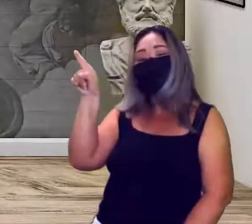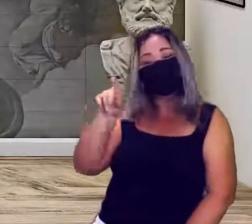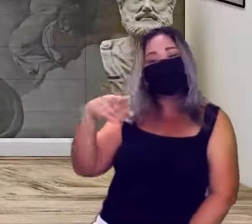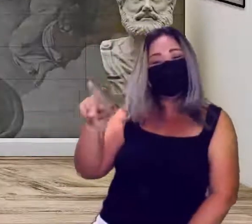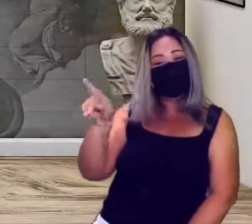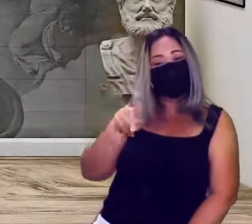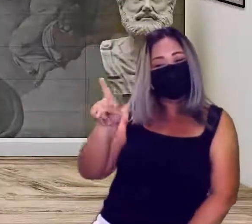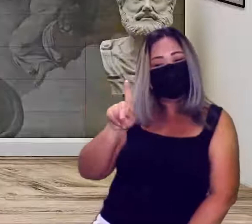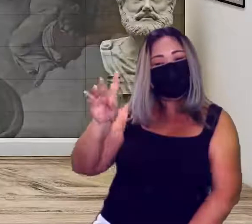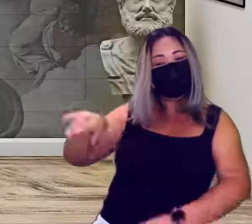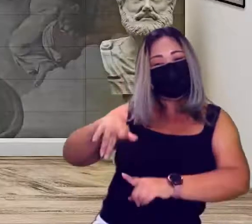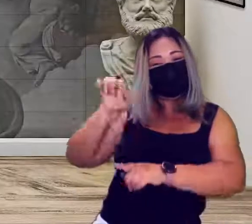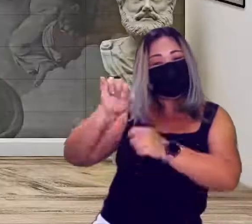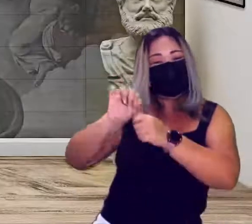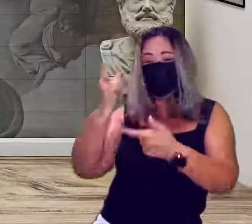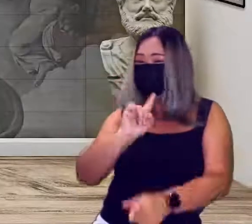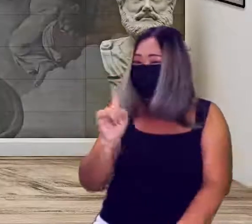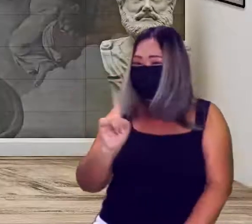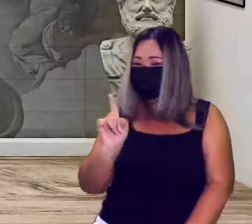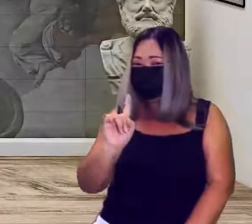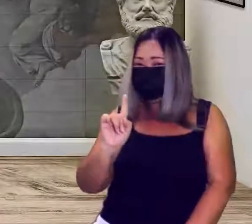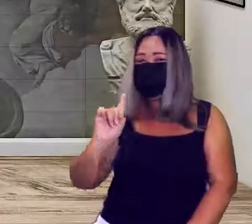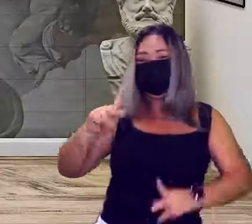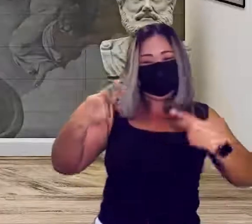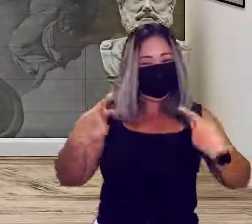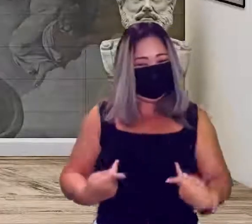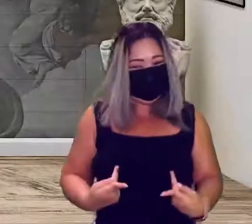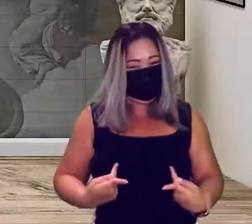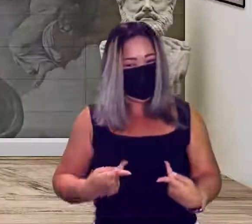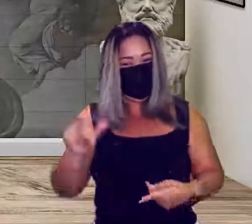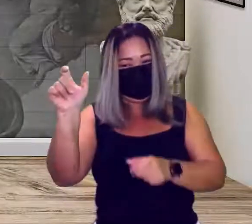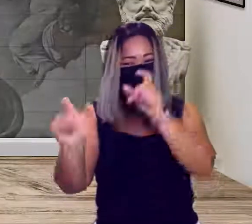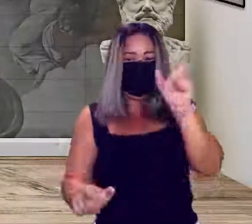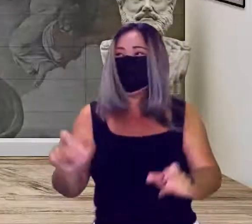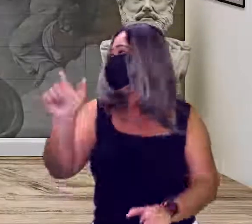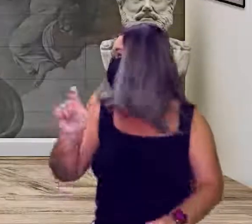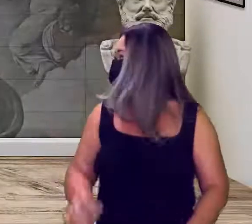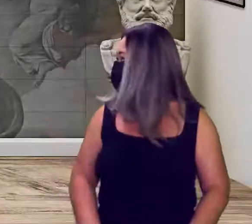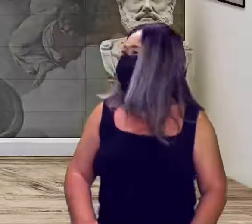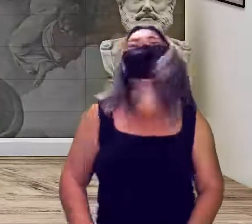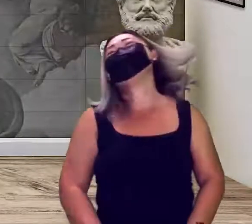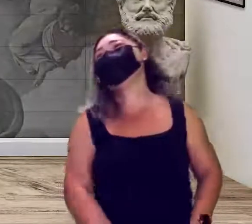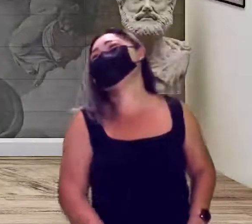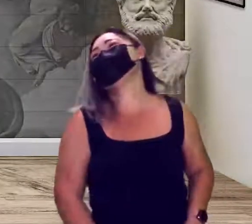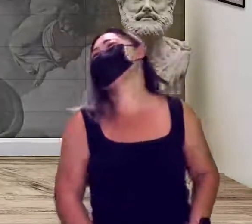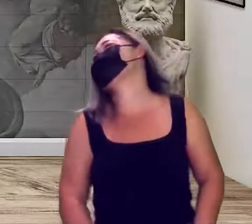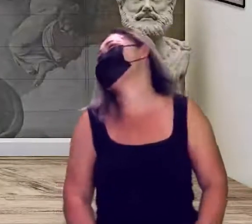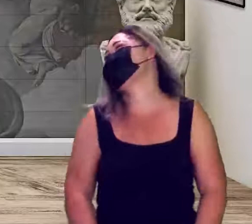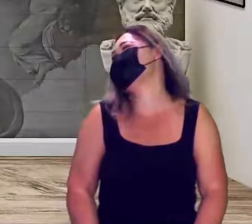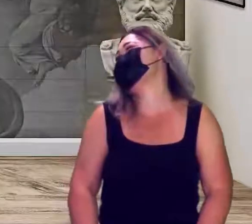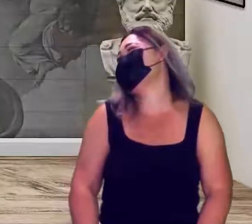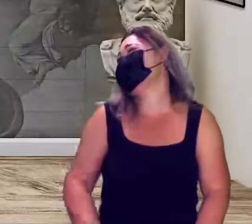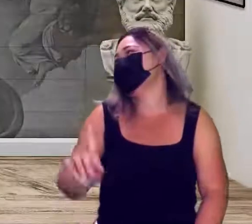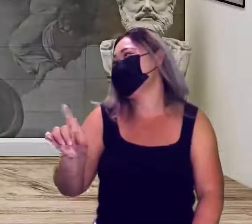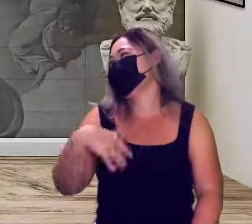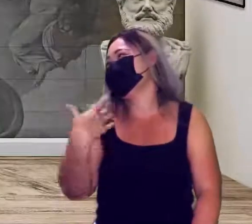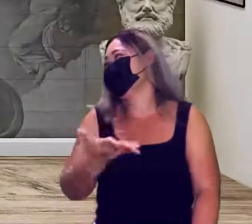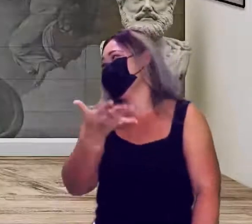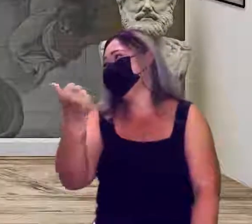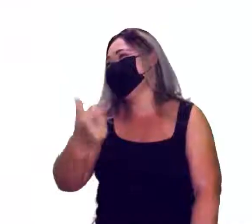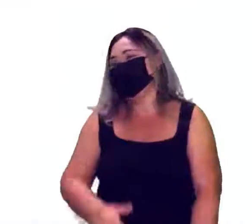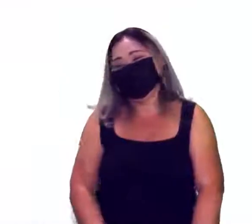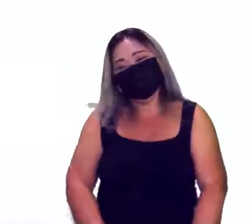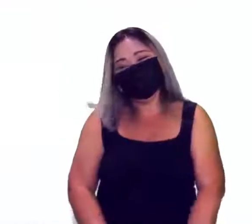Filho de deuses gregos? Não, filho de humanos, né? Somente. Vamos lá? A mitologia grega, vamos